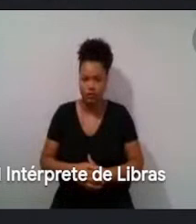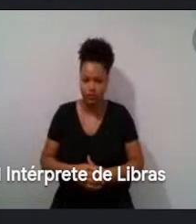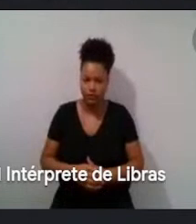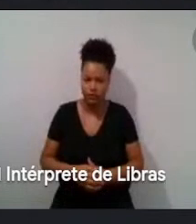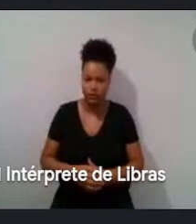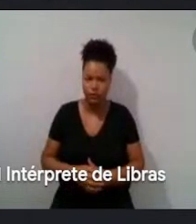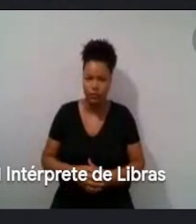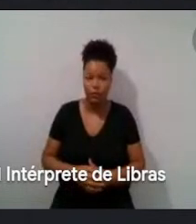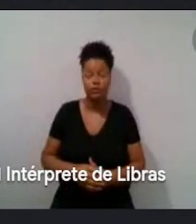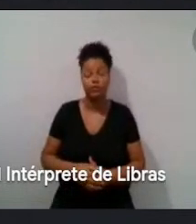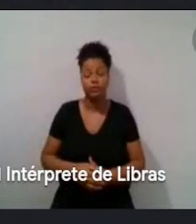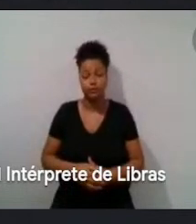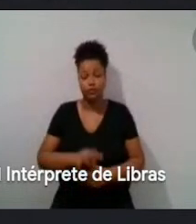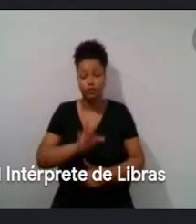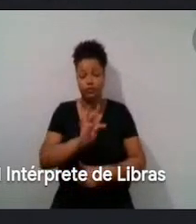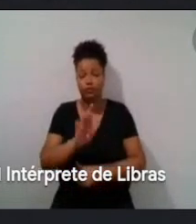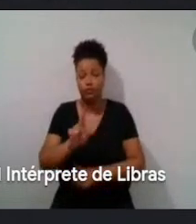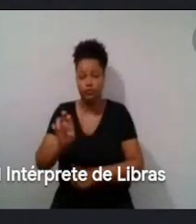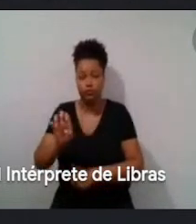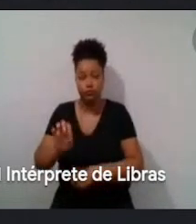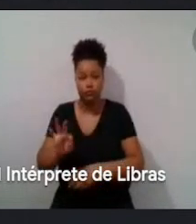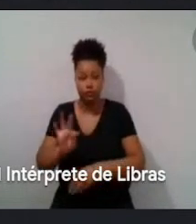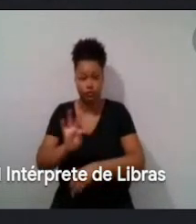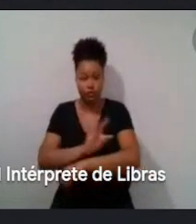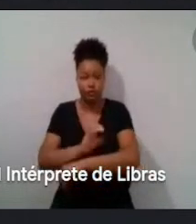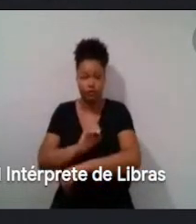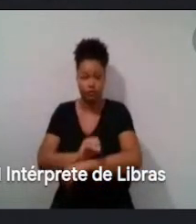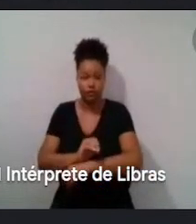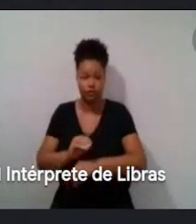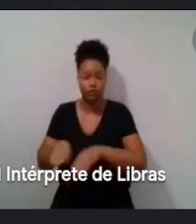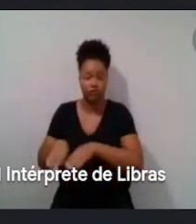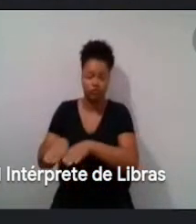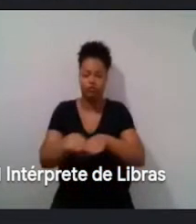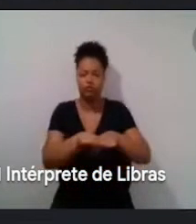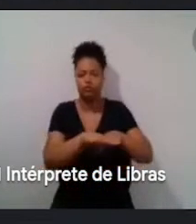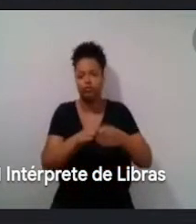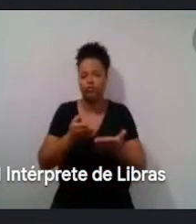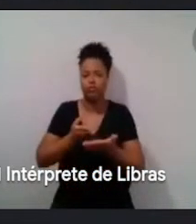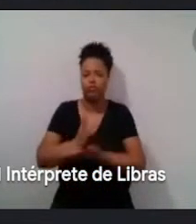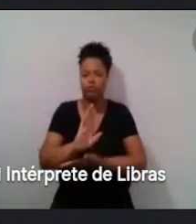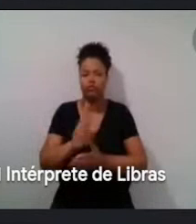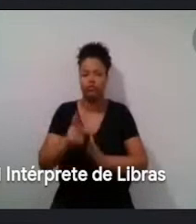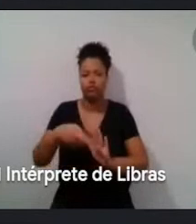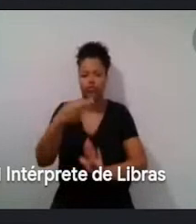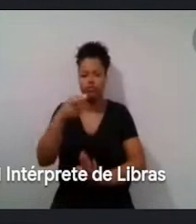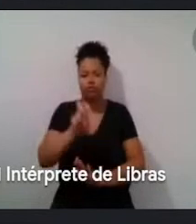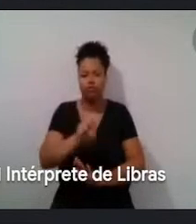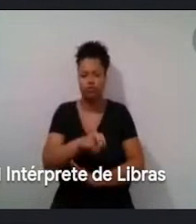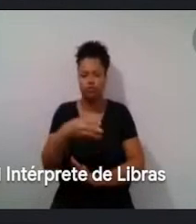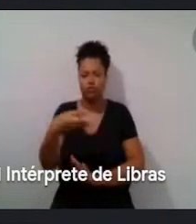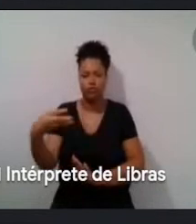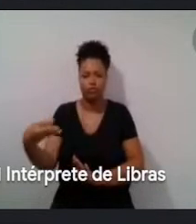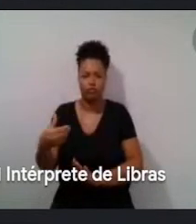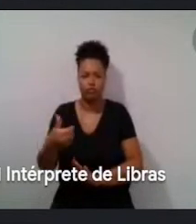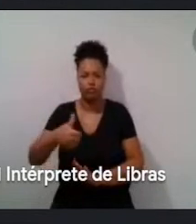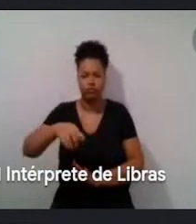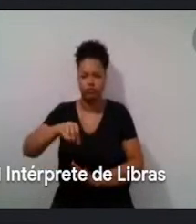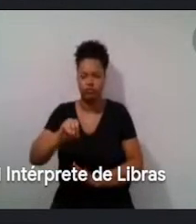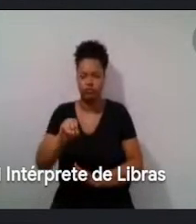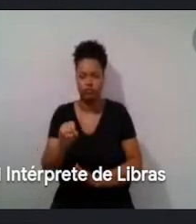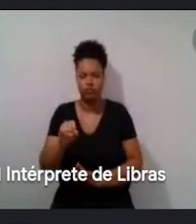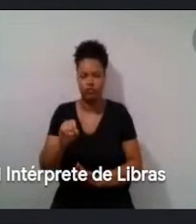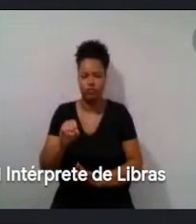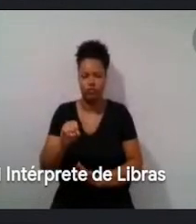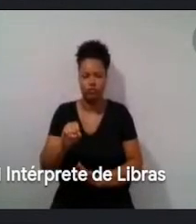Decido o Tribunal Regional Eleitoral do Tocantins, por unanimidade, aprovar a resolução 533 de 10 de fevereiro,